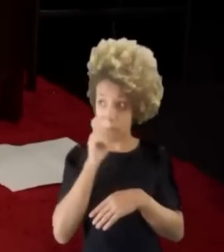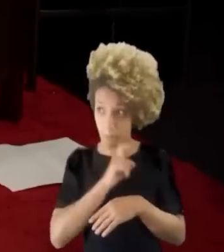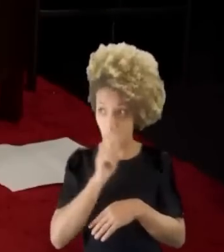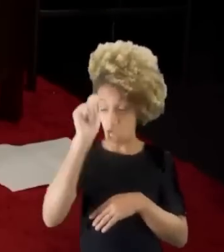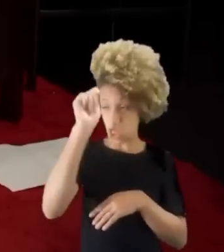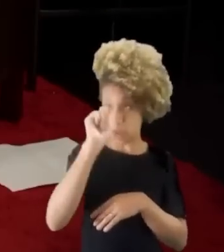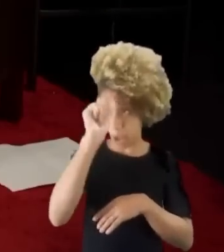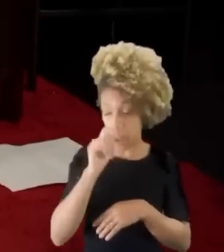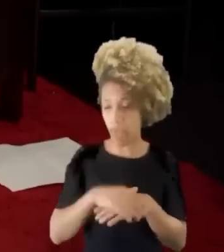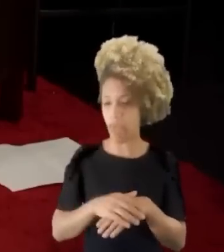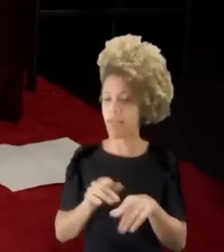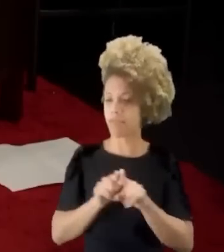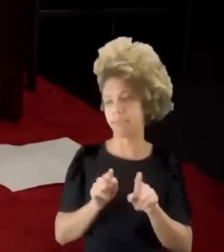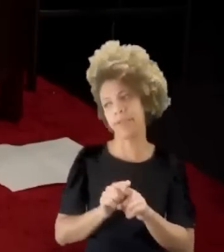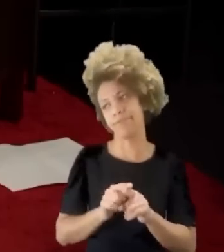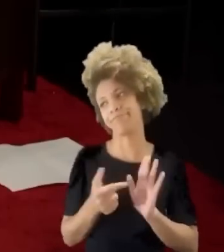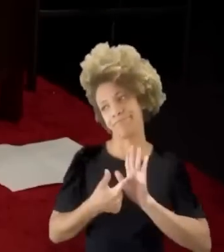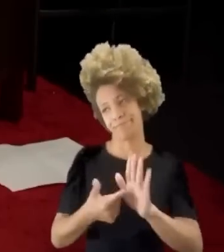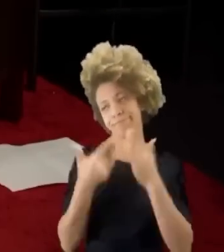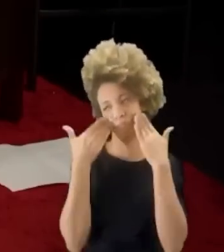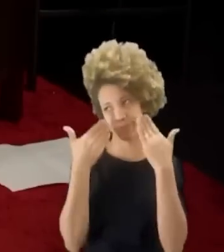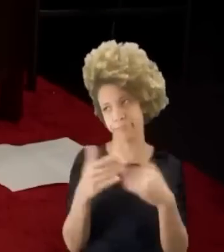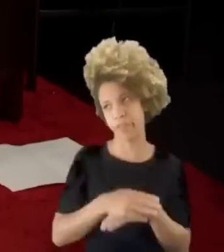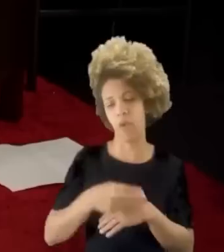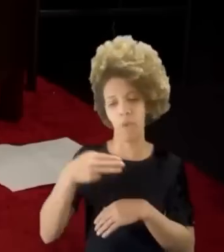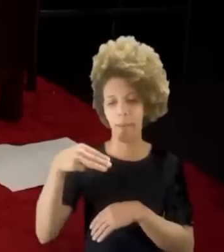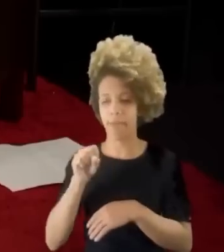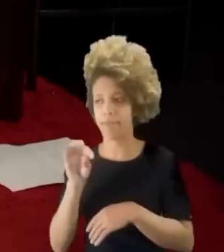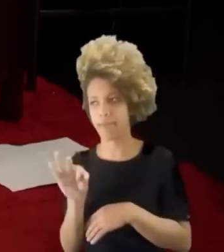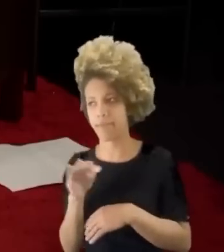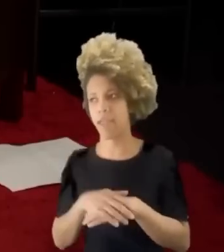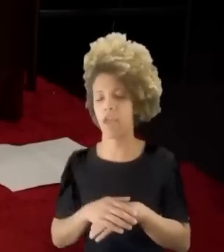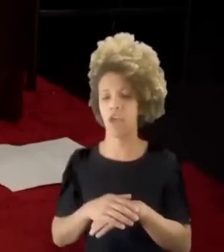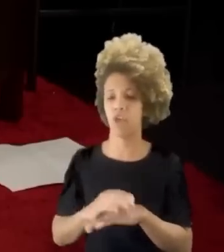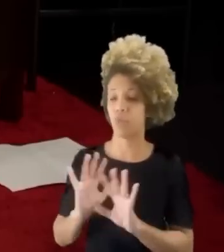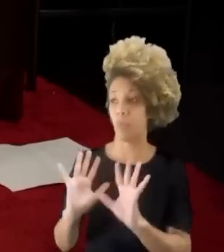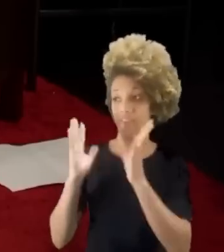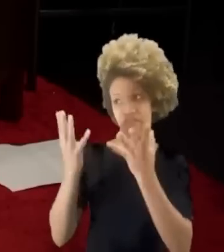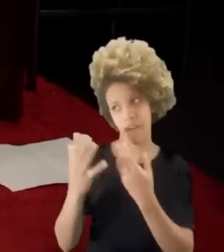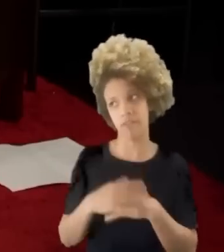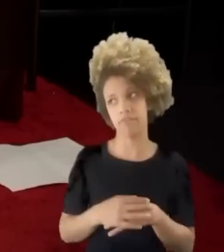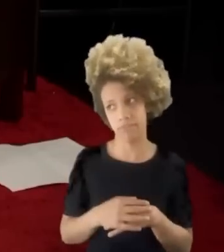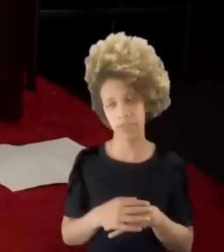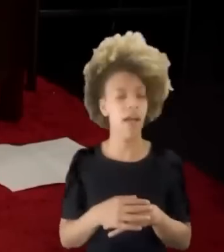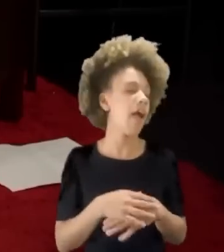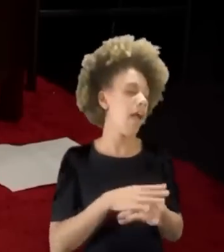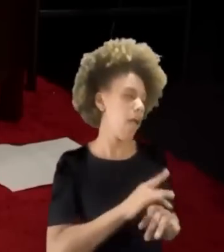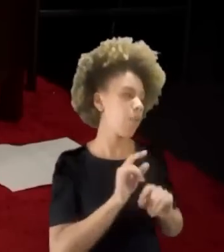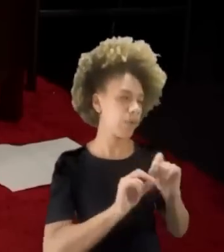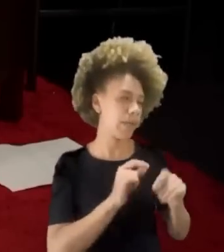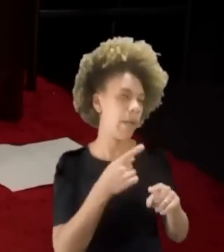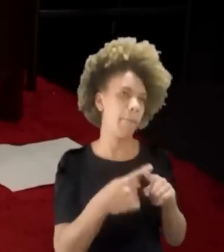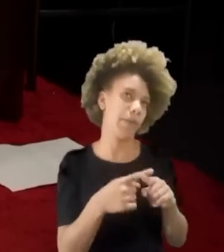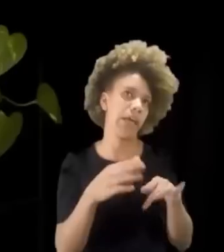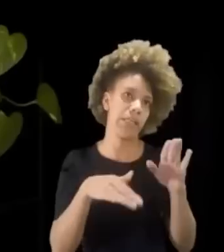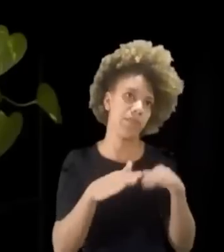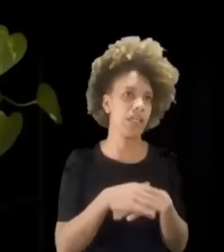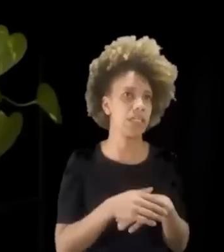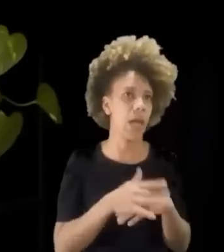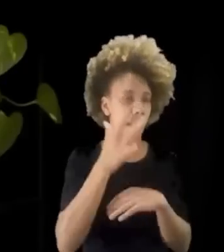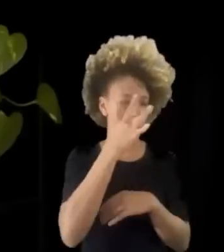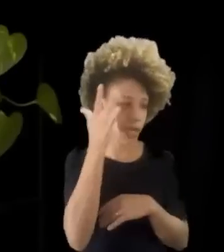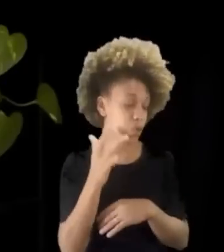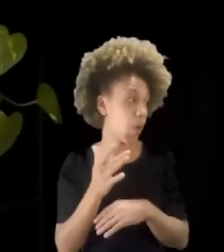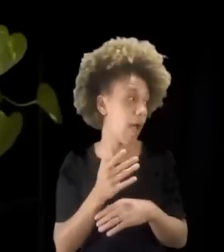hipocrisia do boné do Porque isso é uma coisa muito escrachada né os boné do MST no no camarote não porque eu queria dizer que é o seguinte eu acho que às